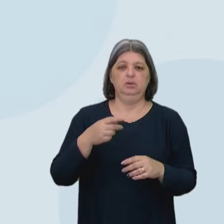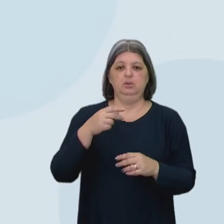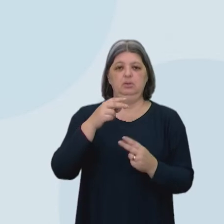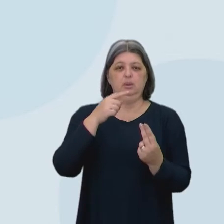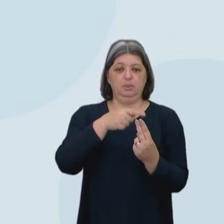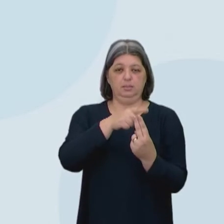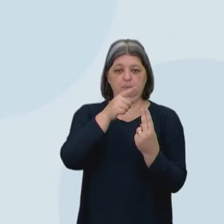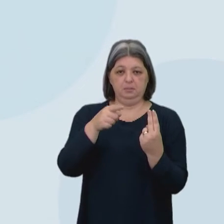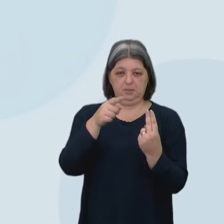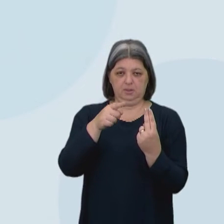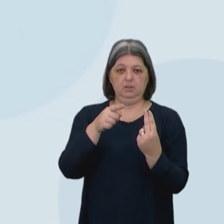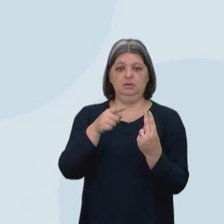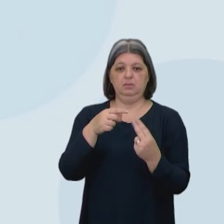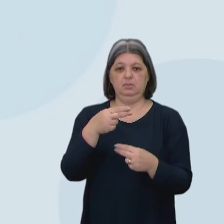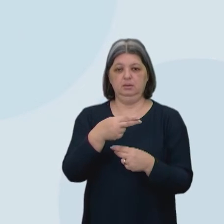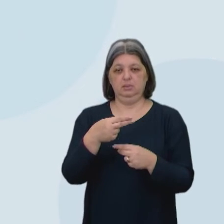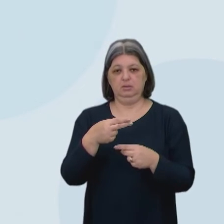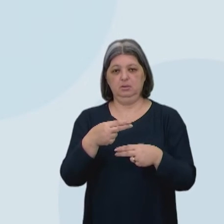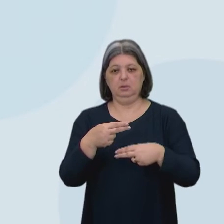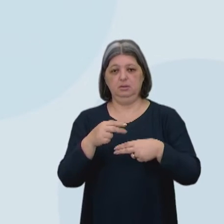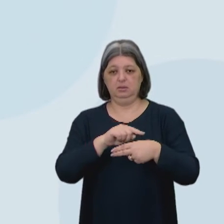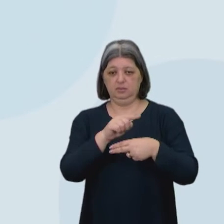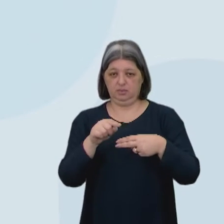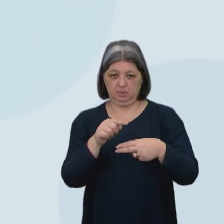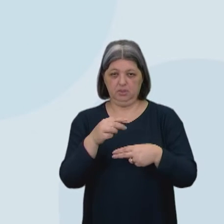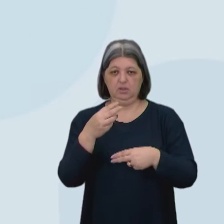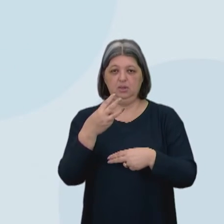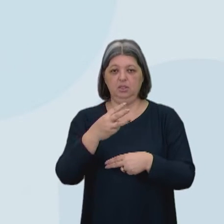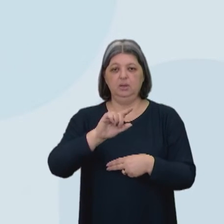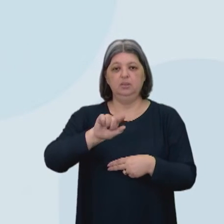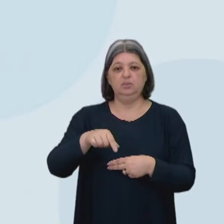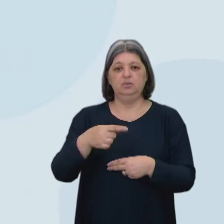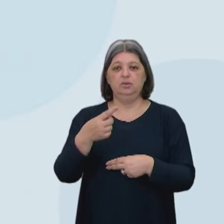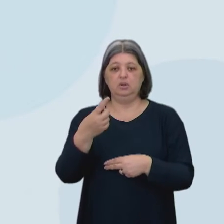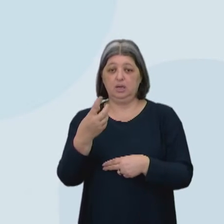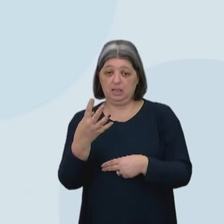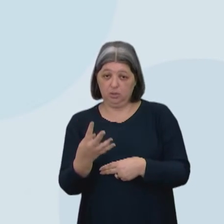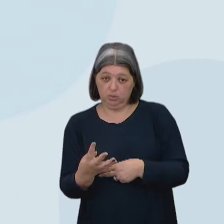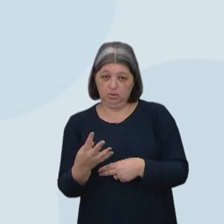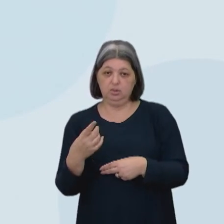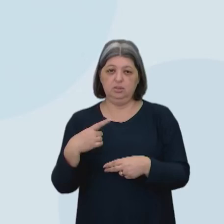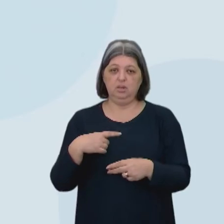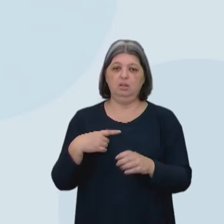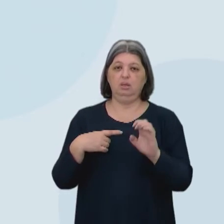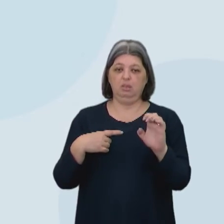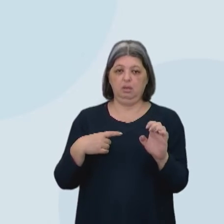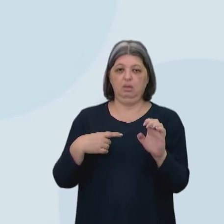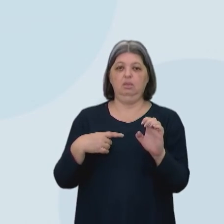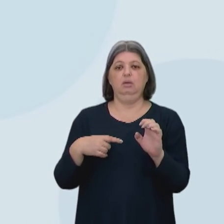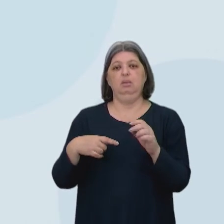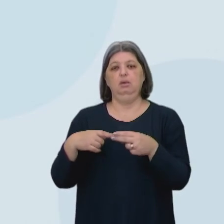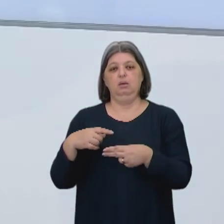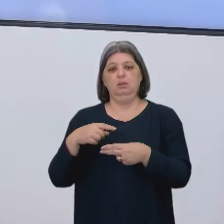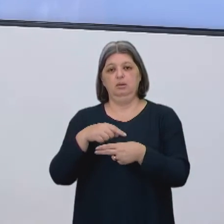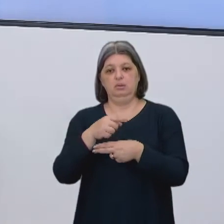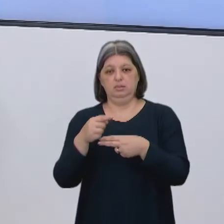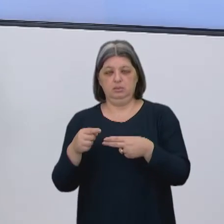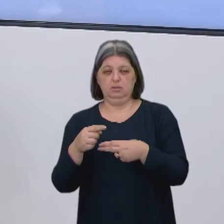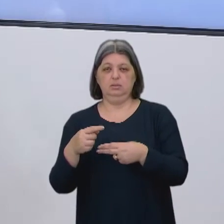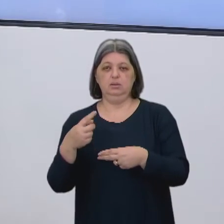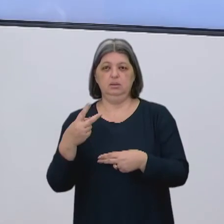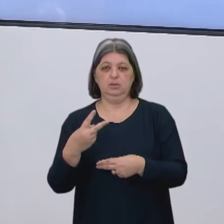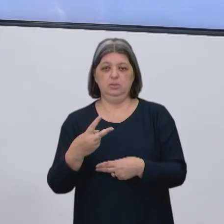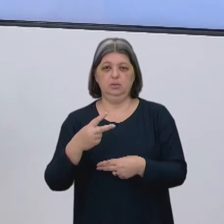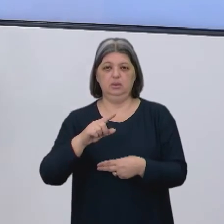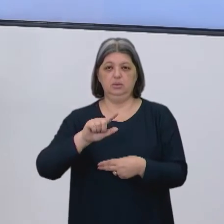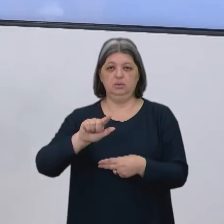2,7271, acho que é 71. Aproximação, ou 2,7, se quiser. Mas a gente tem a aproximação aí, mas ele não é exato, é um número com vírgula, que não